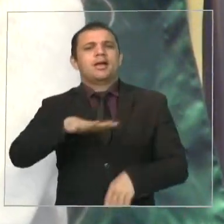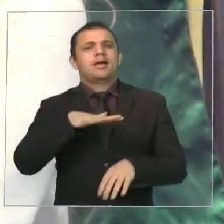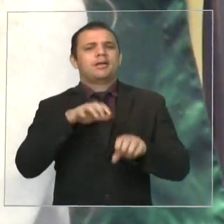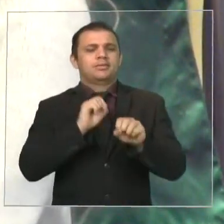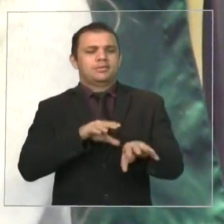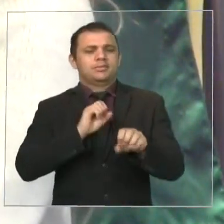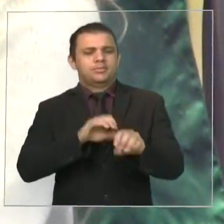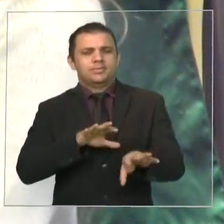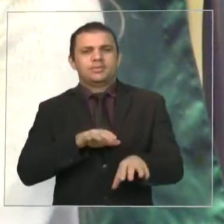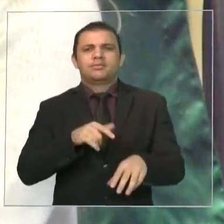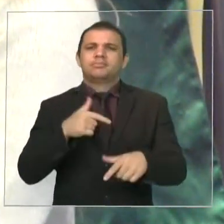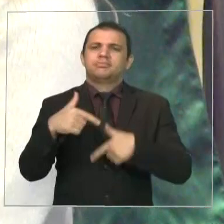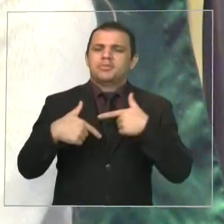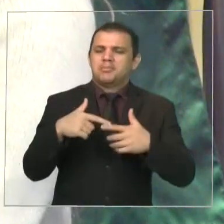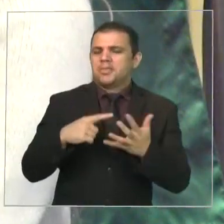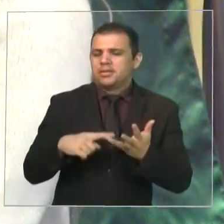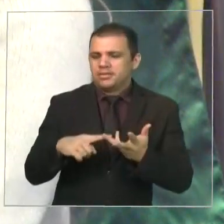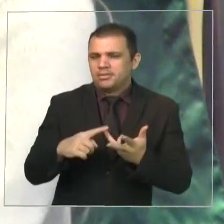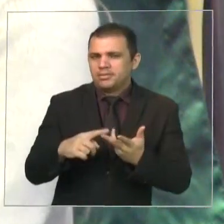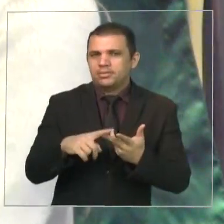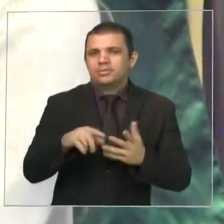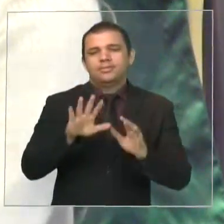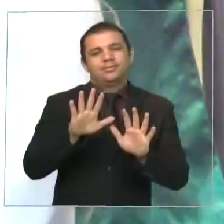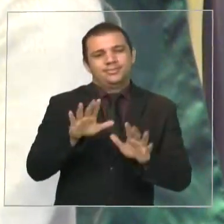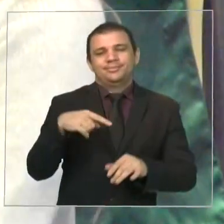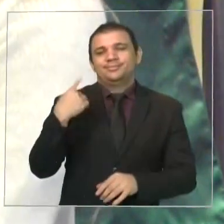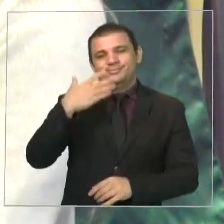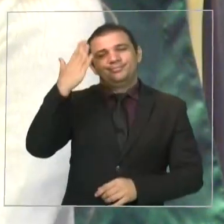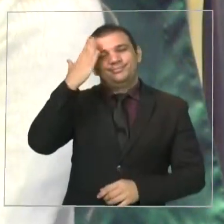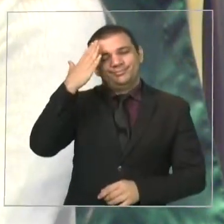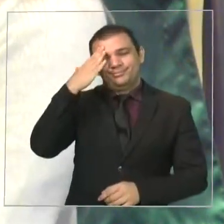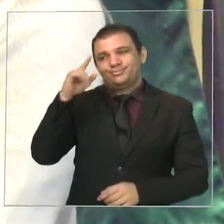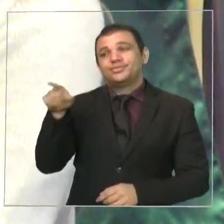e nós sabemos que é só